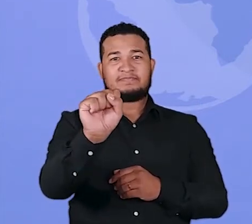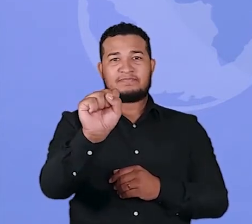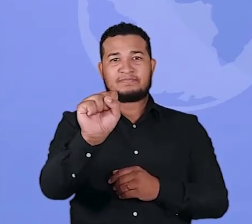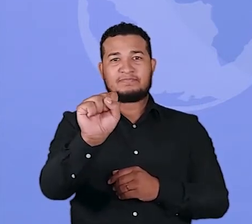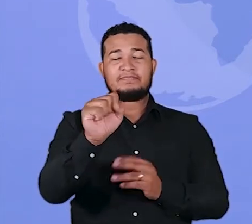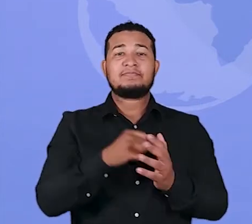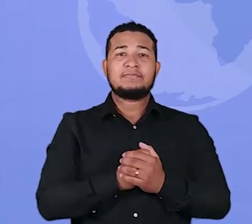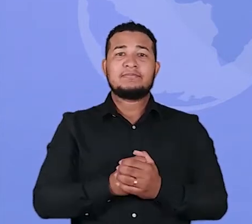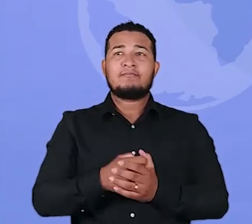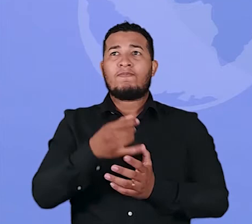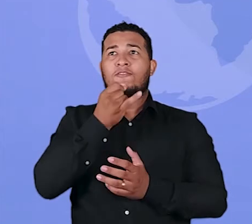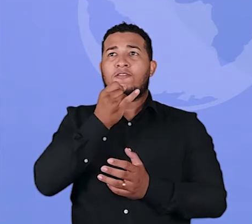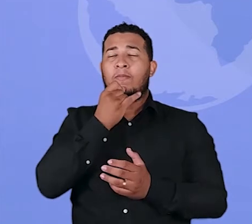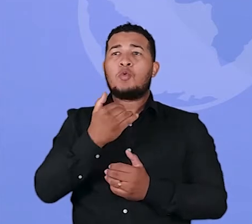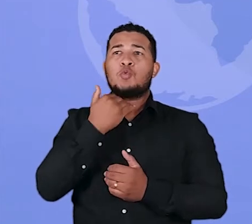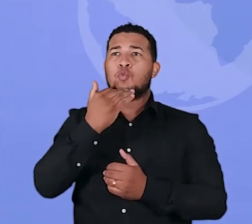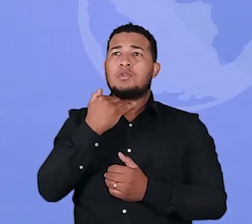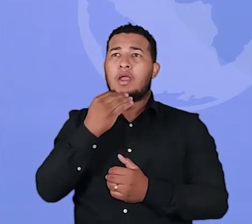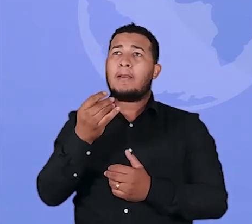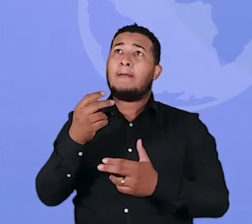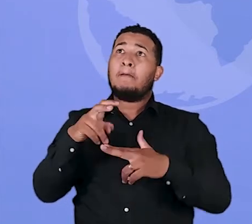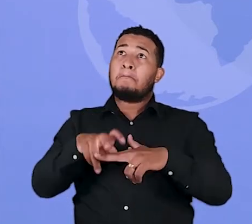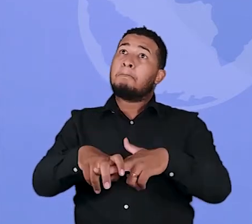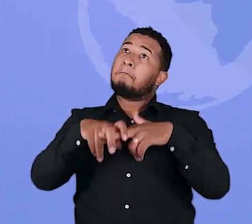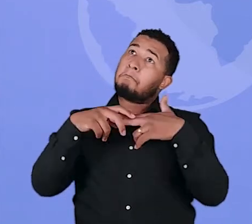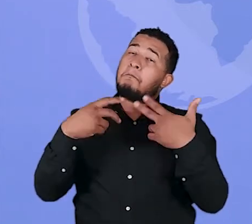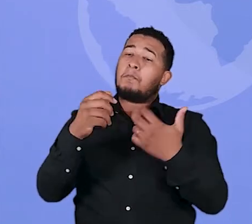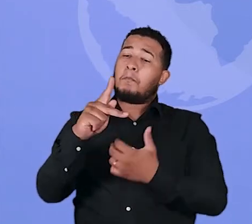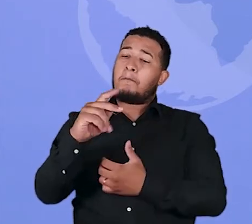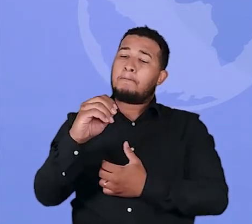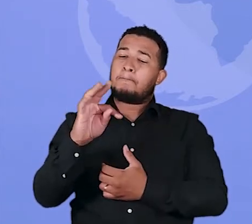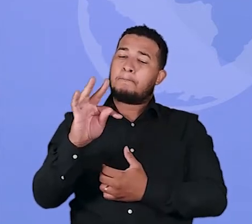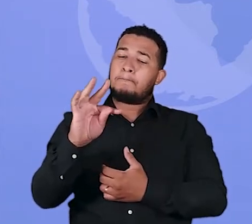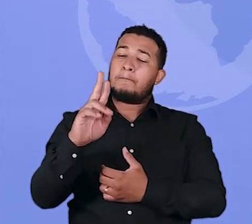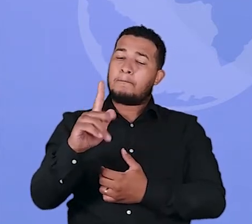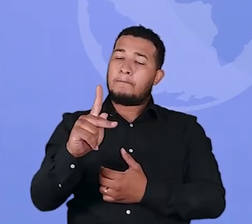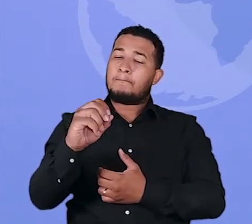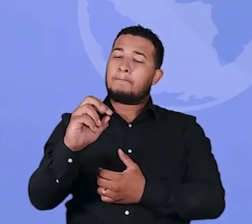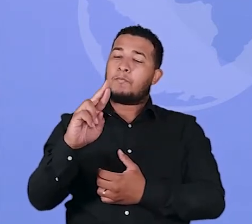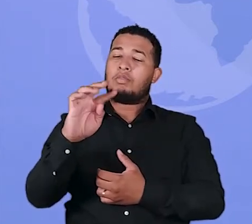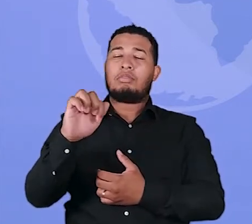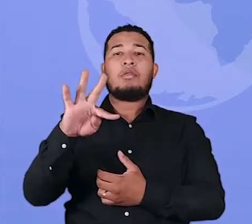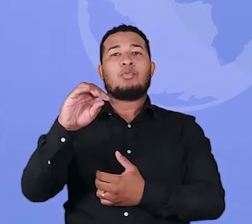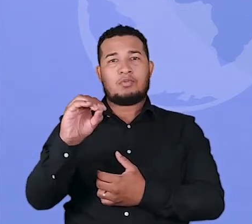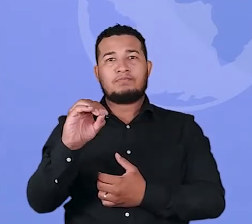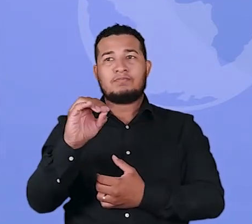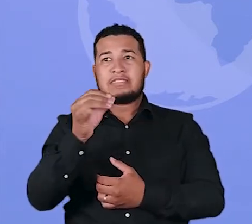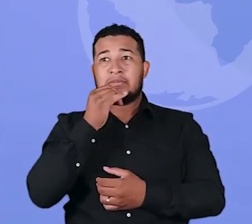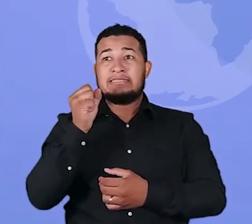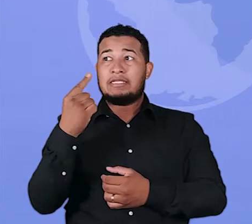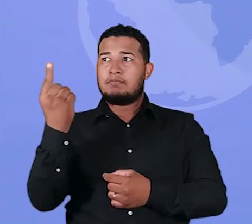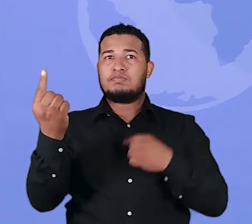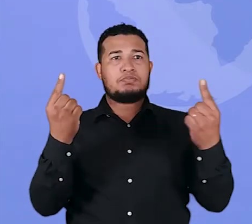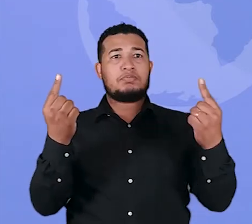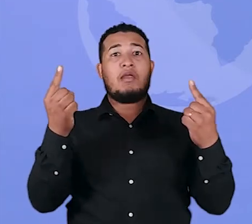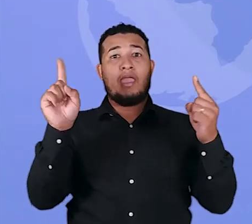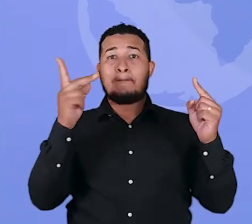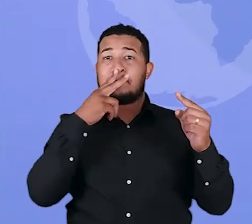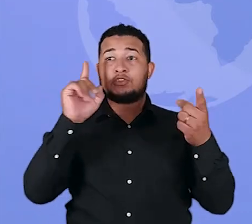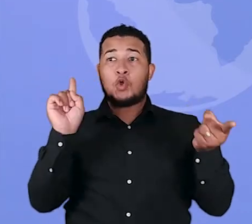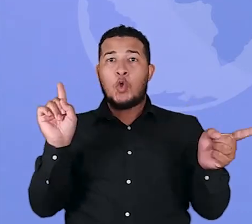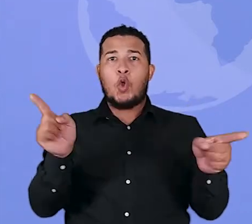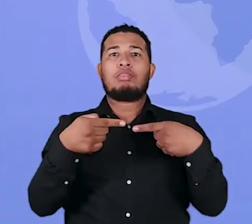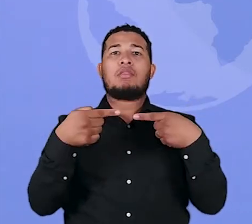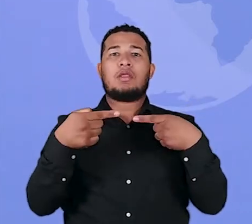mas. Eu não poderia aí utilizar portanto, né? Se são duas orações que uma é contrária à